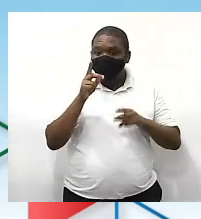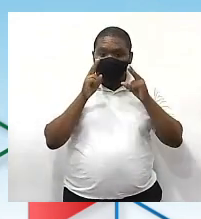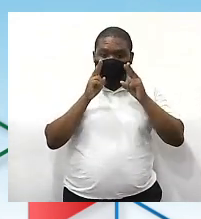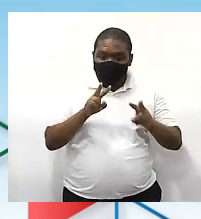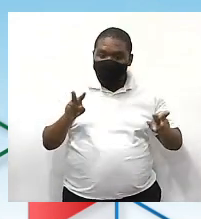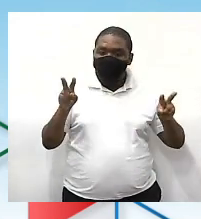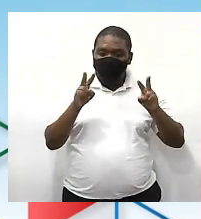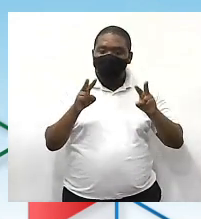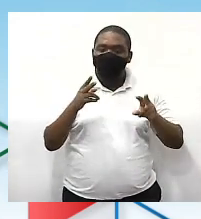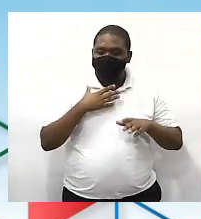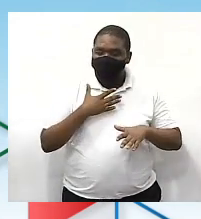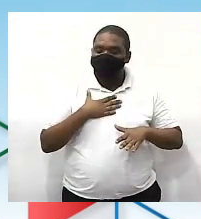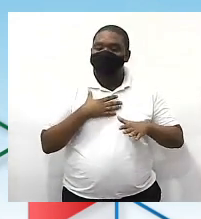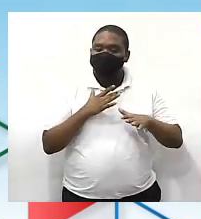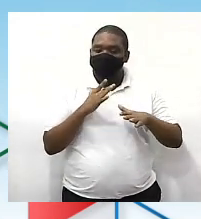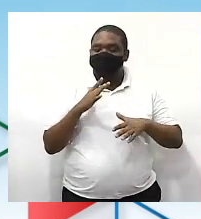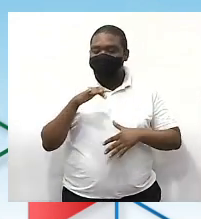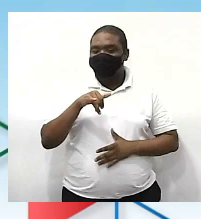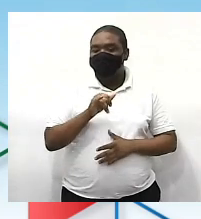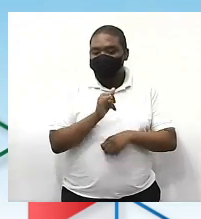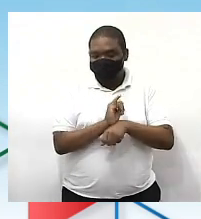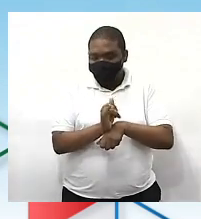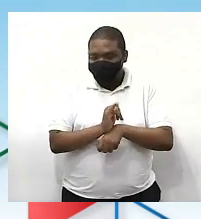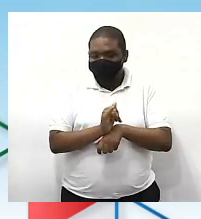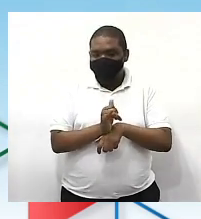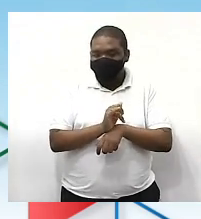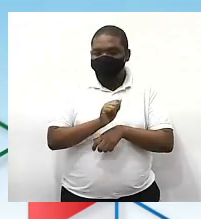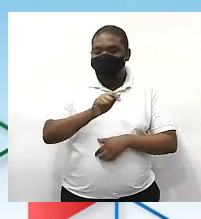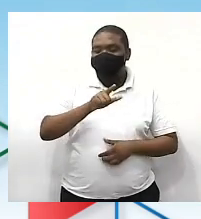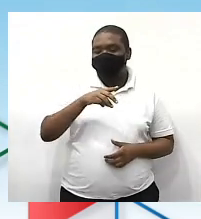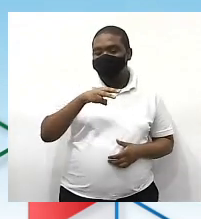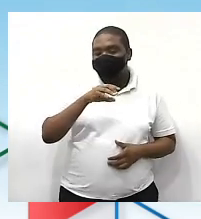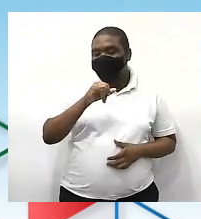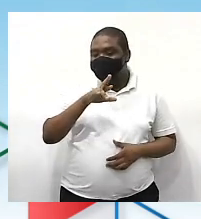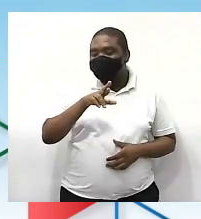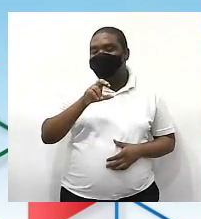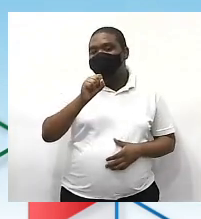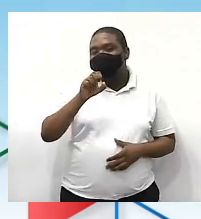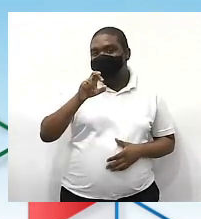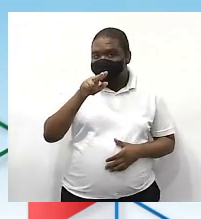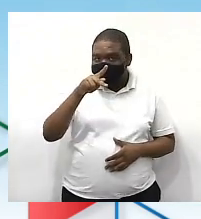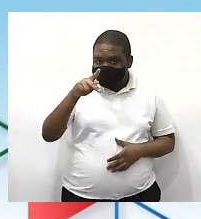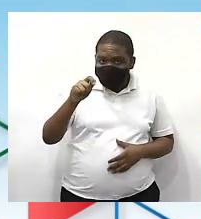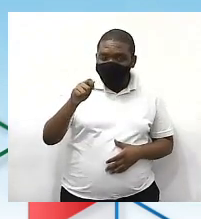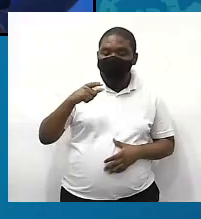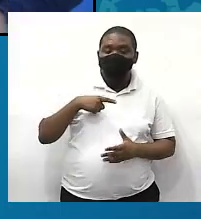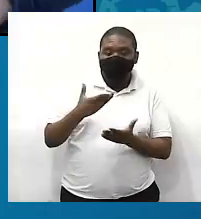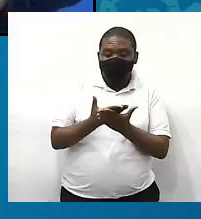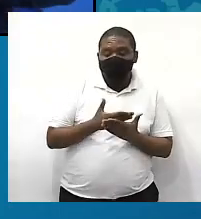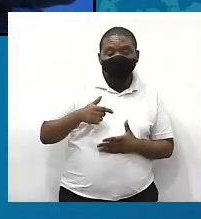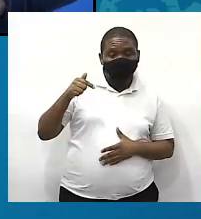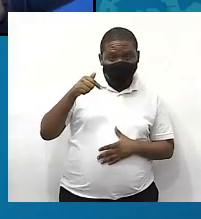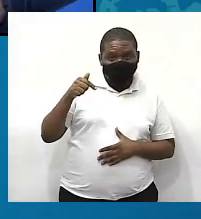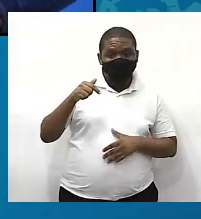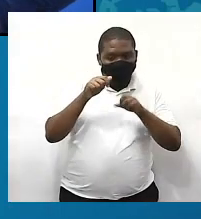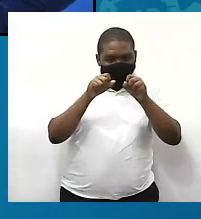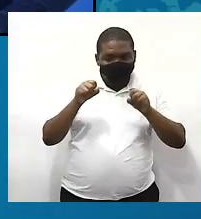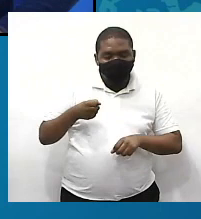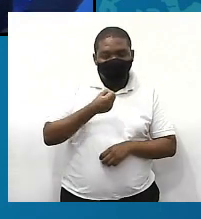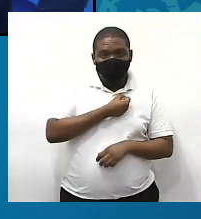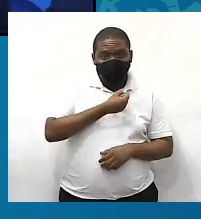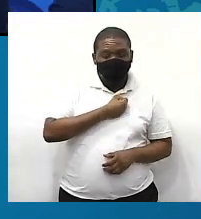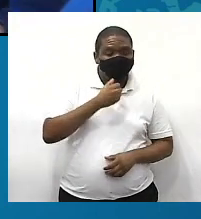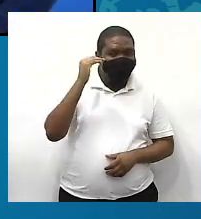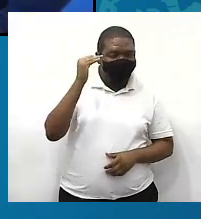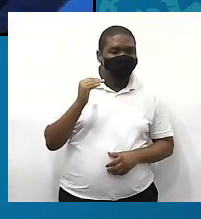slide. O meu canal é Almir Serpa, com outras novidades em matemática para você. Aula de número 7, Sistema de Numeração